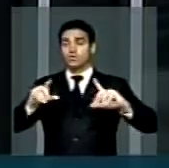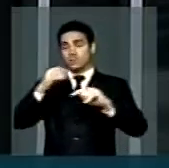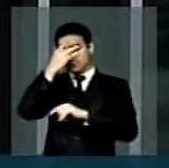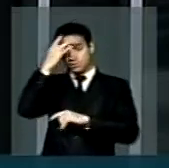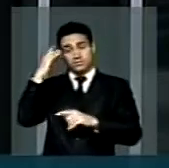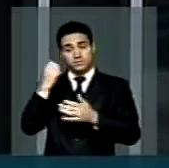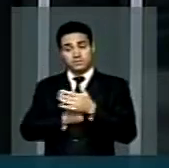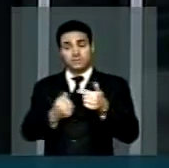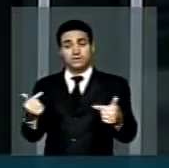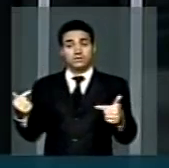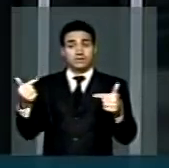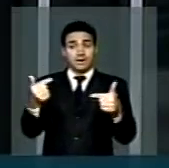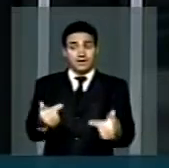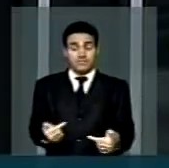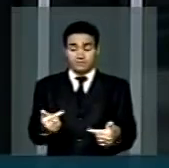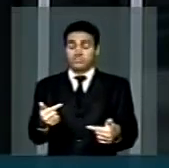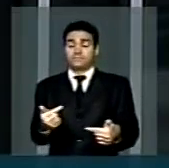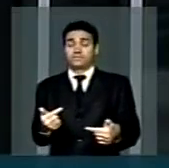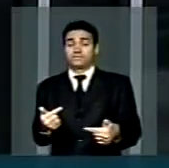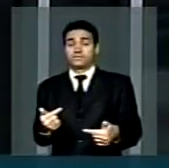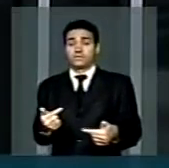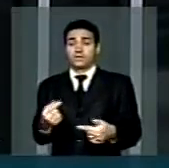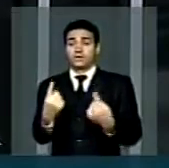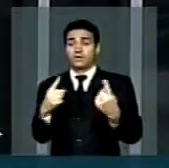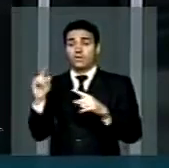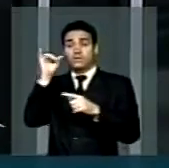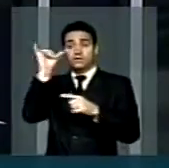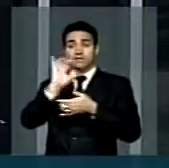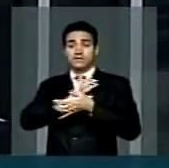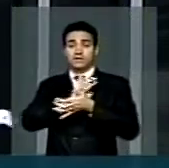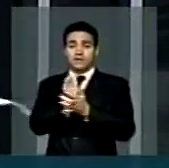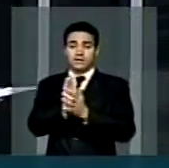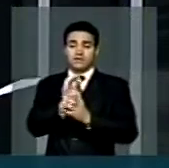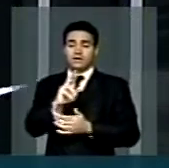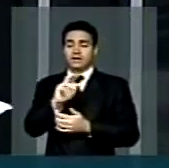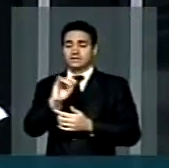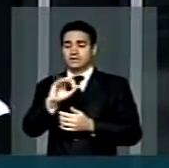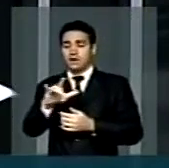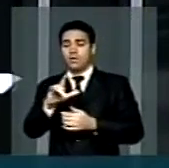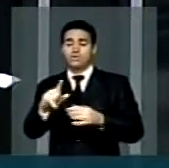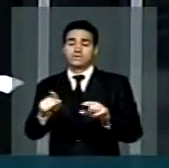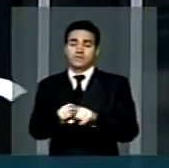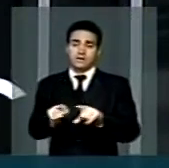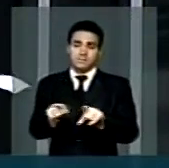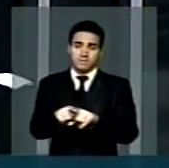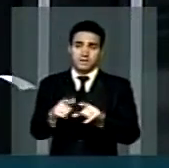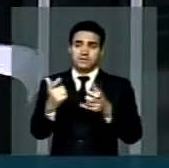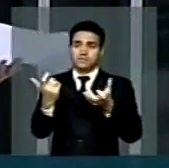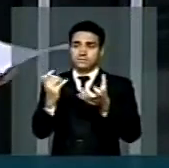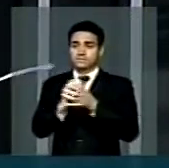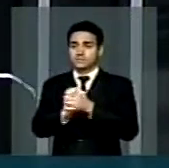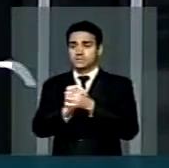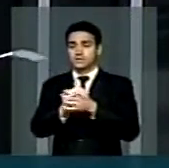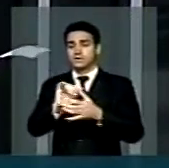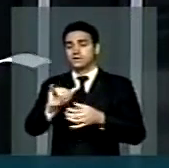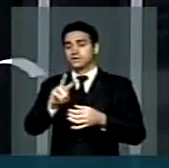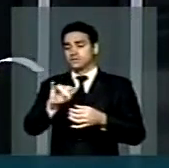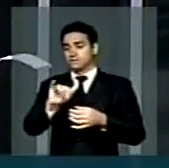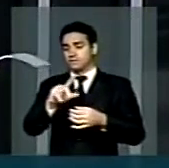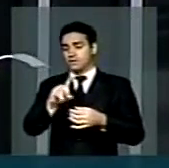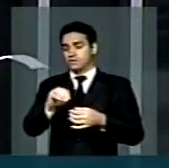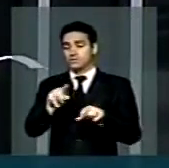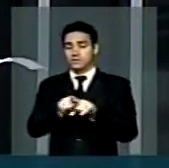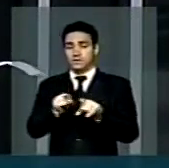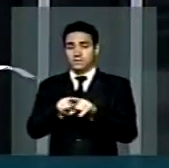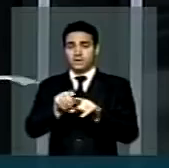aqueles que lutavam e que lutam contra a discriminação racial, e ao mesmo tempo, saudando o Ivaldo Paixão, saudar